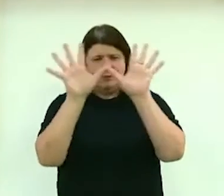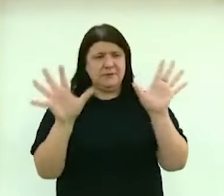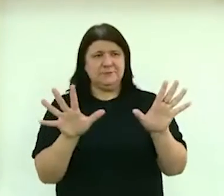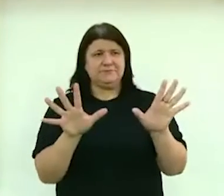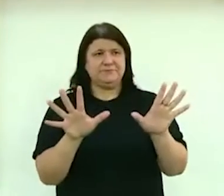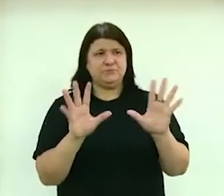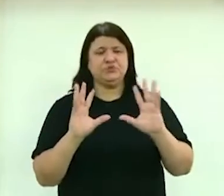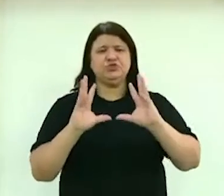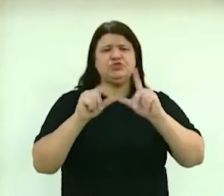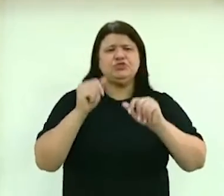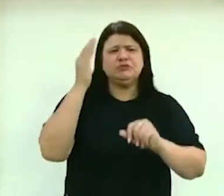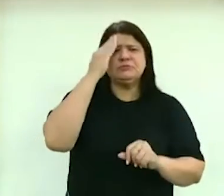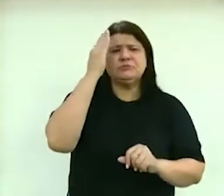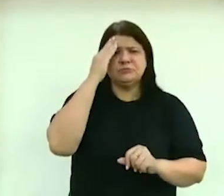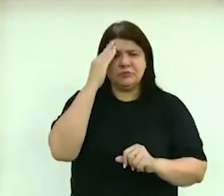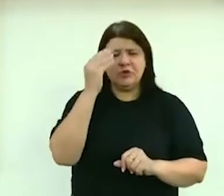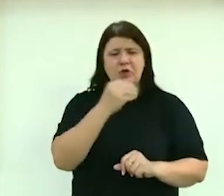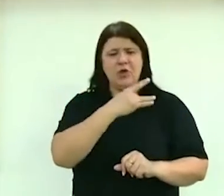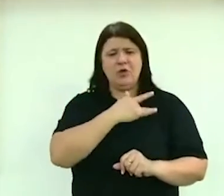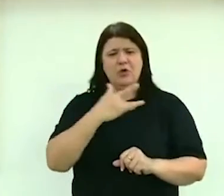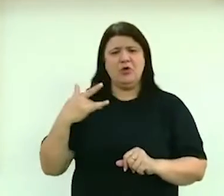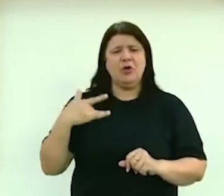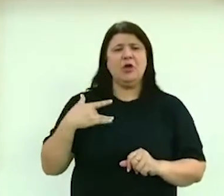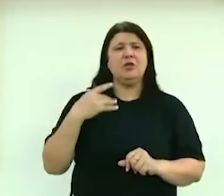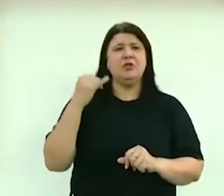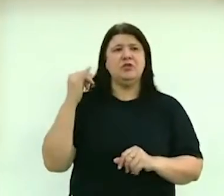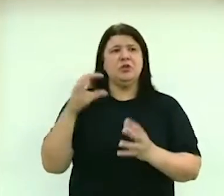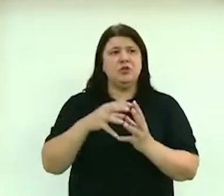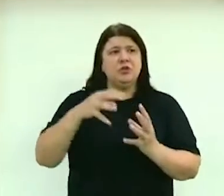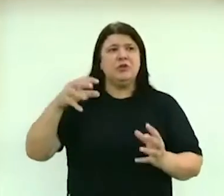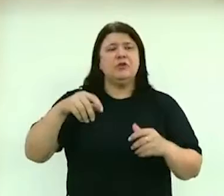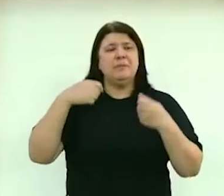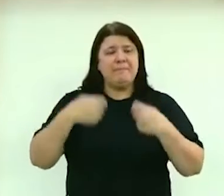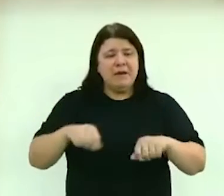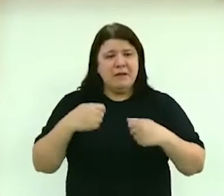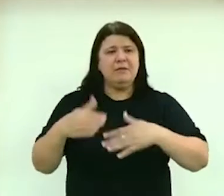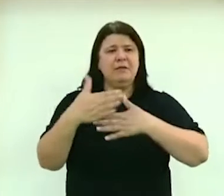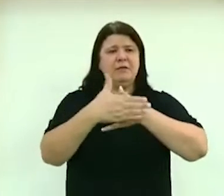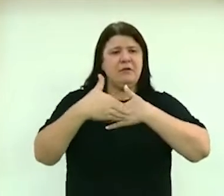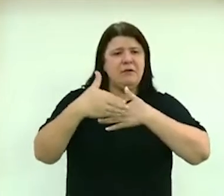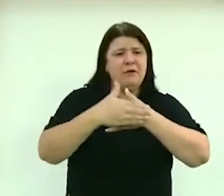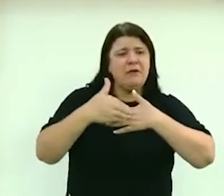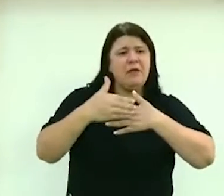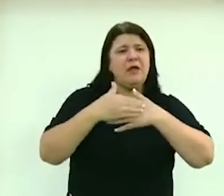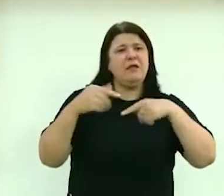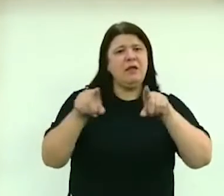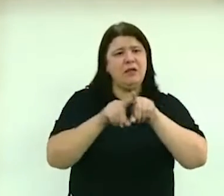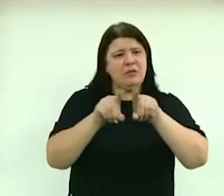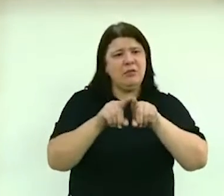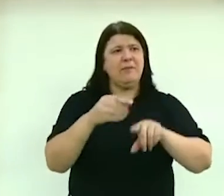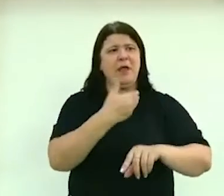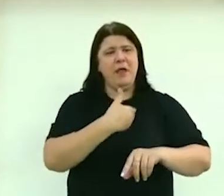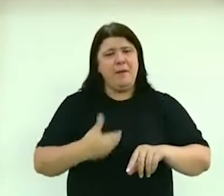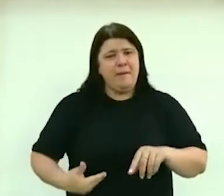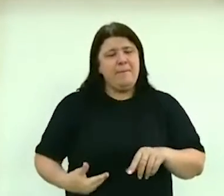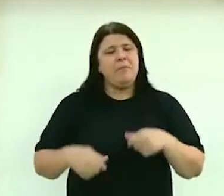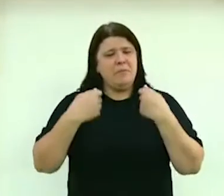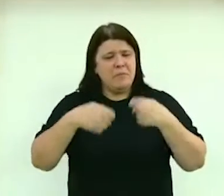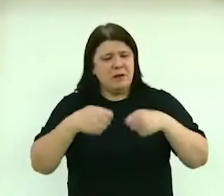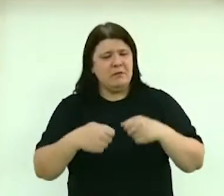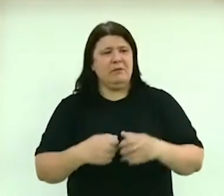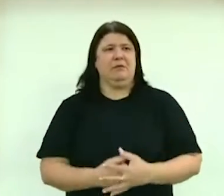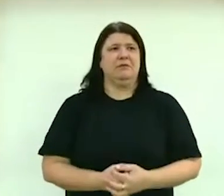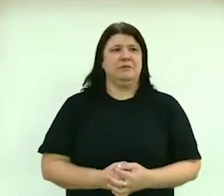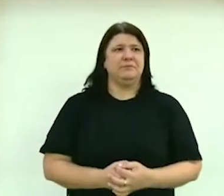dos cuidados especiais com a saúde dos idosos e do carinho que merecem do serviço público. São pessoas que muitas vezes ficam